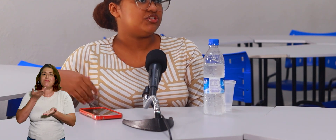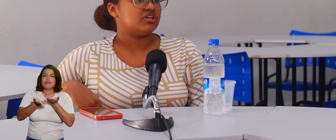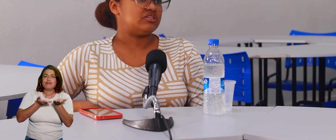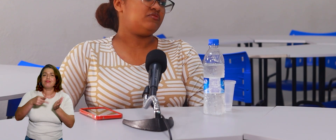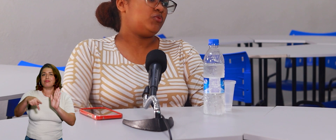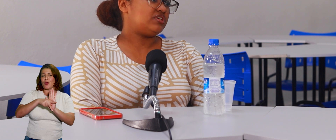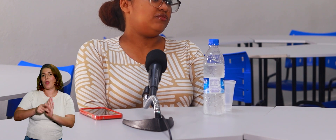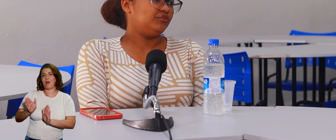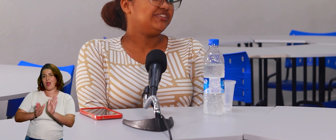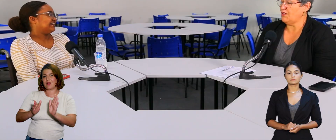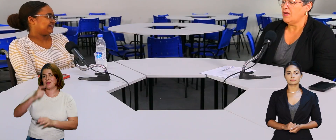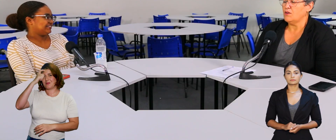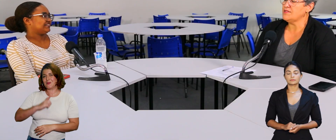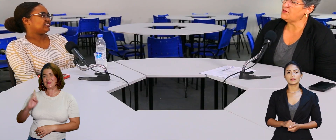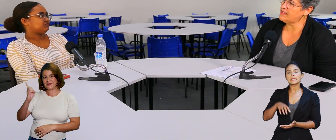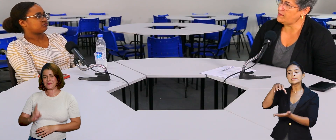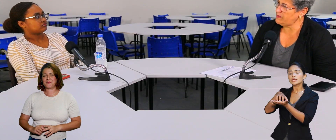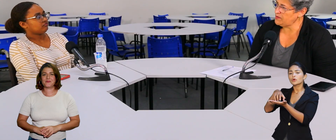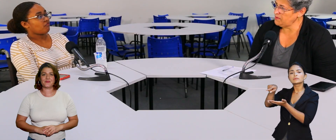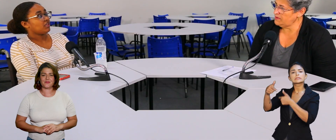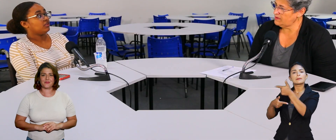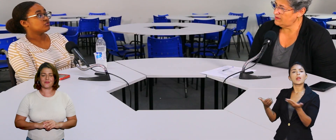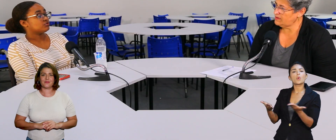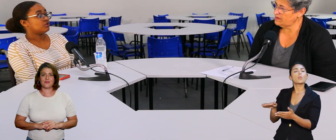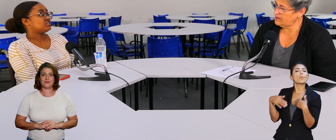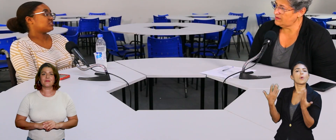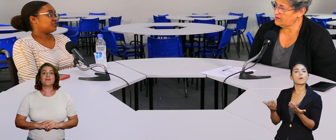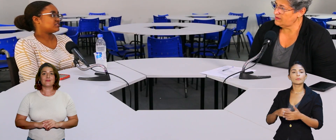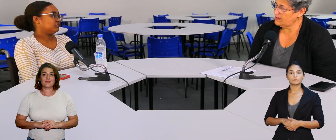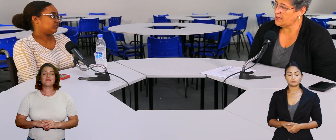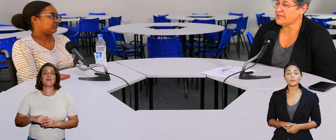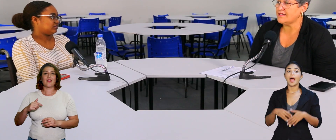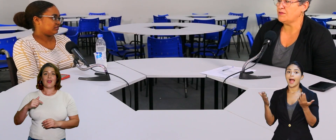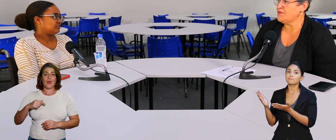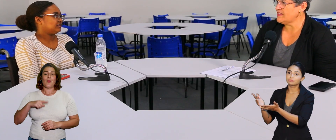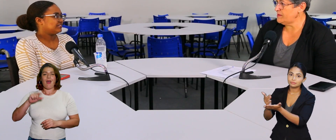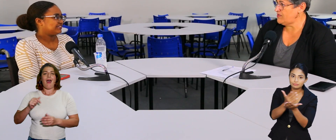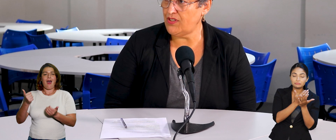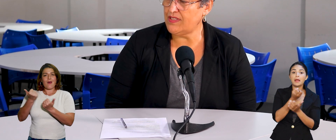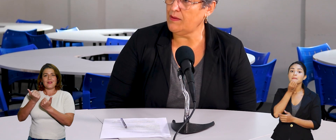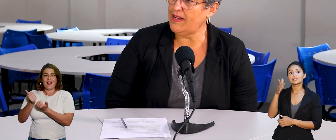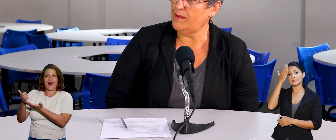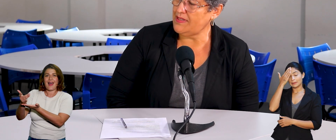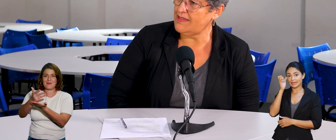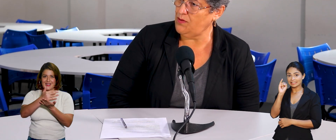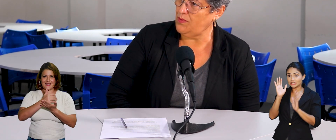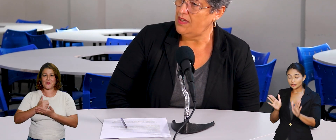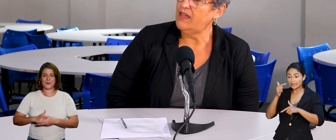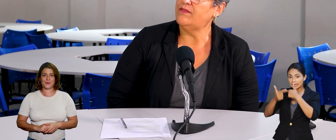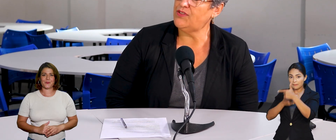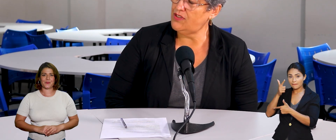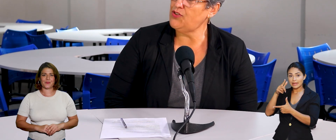tudo mais acessível possível. Legal. Qual setor você trabalha mesmo? Eu sou auxiliar de captação. Captação. É bom você saber disso. Você trabalha em